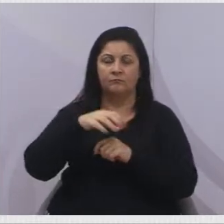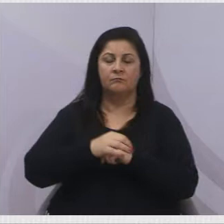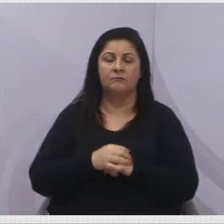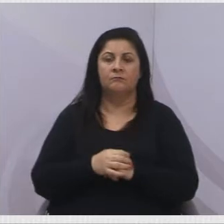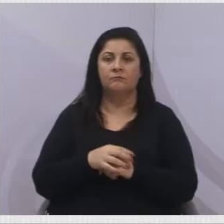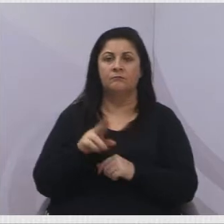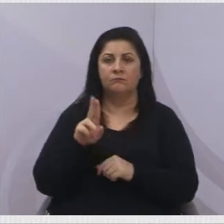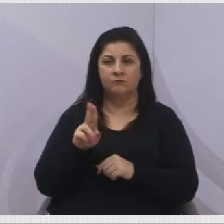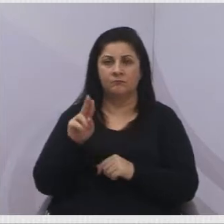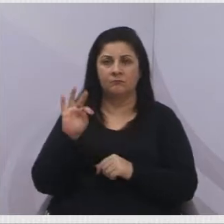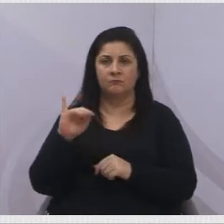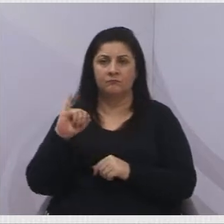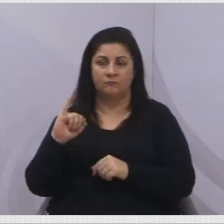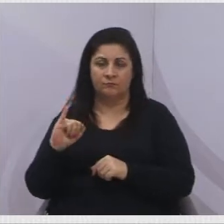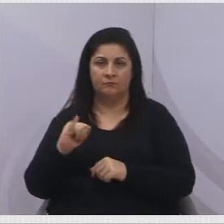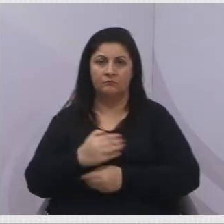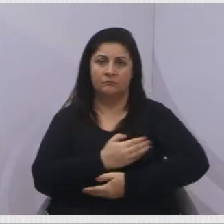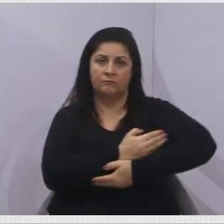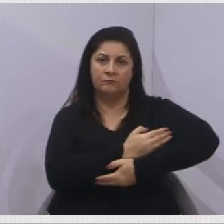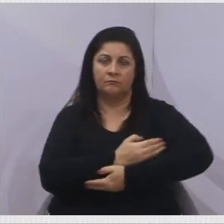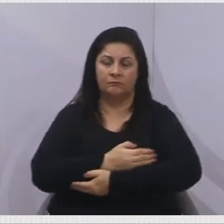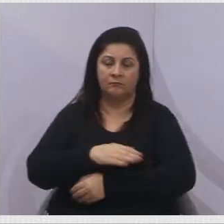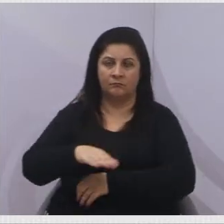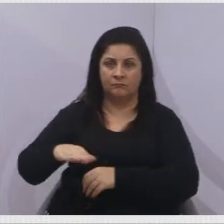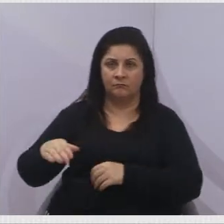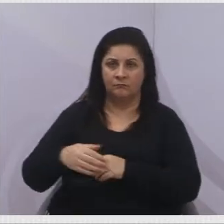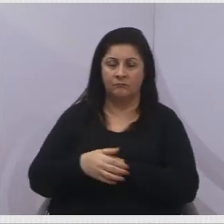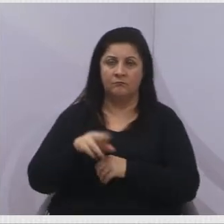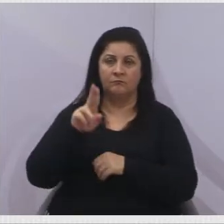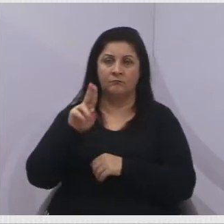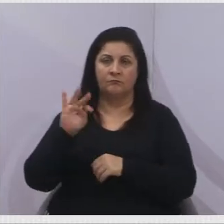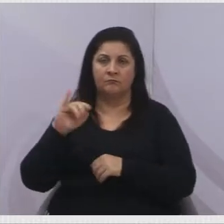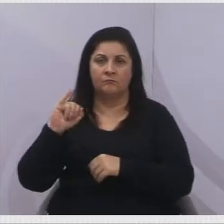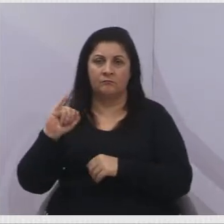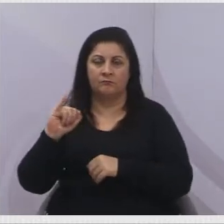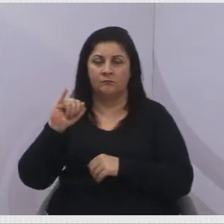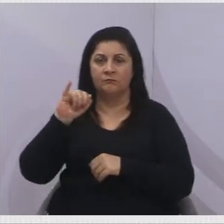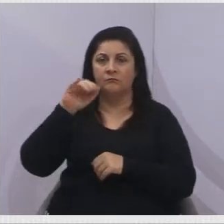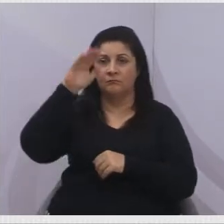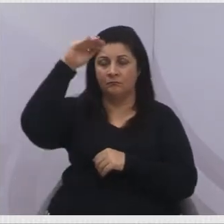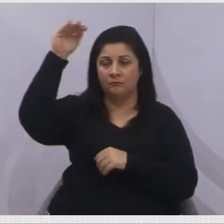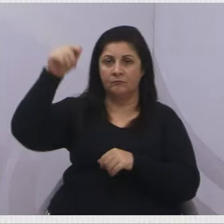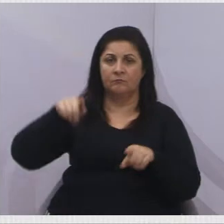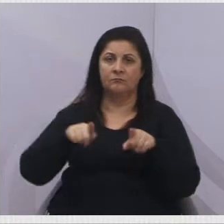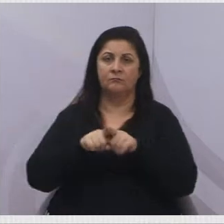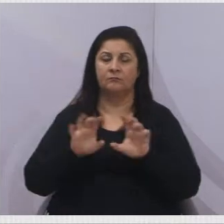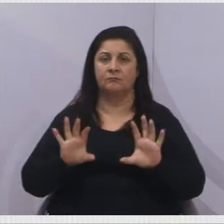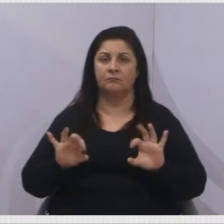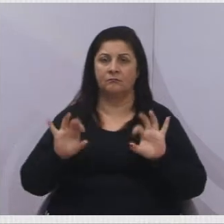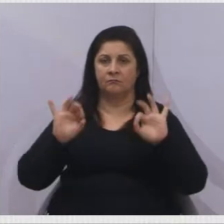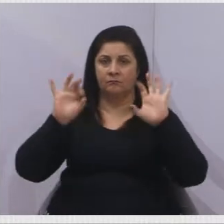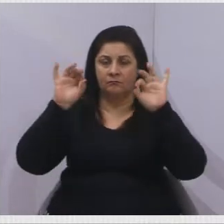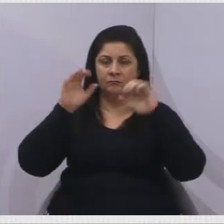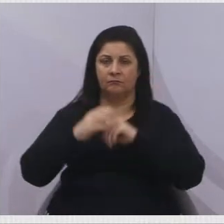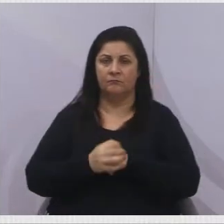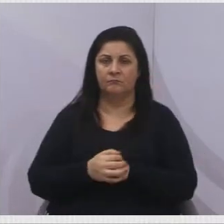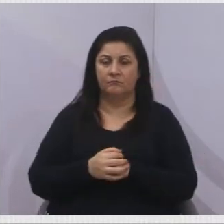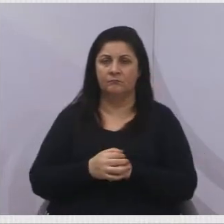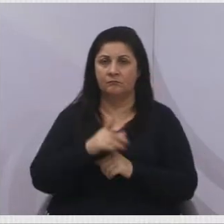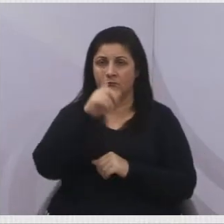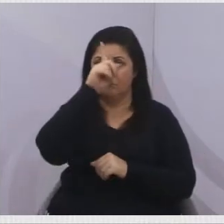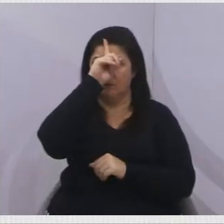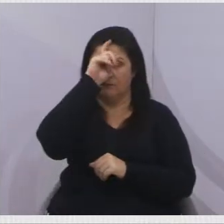UTI pediátrica e neonatal, UTI adulto, oncologia, nefrologia. E no Hospital de